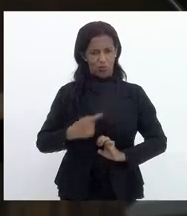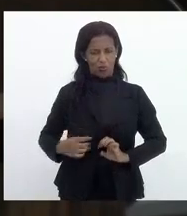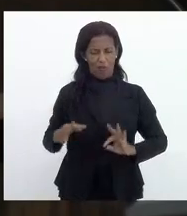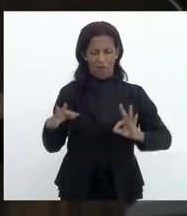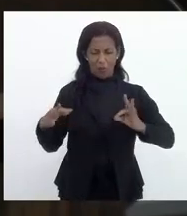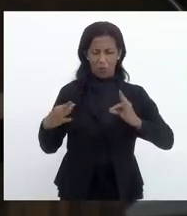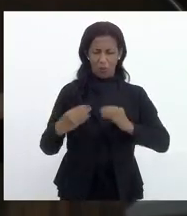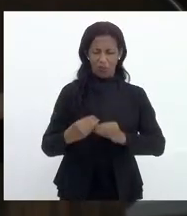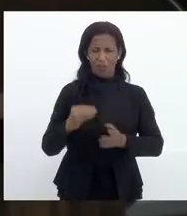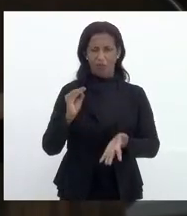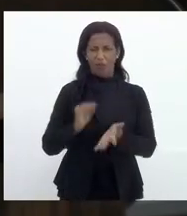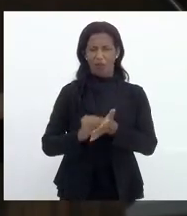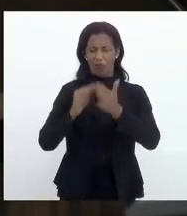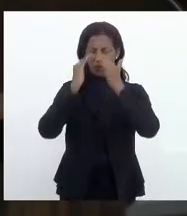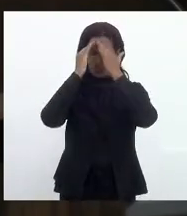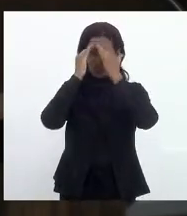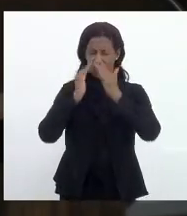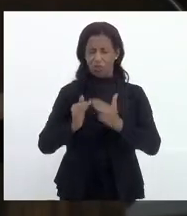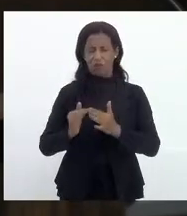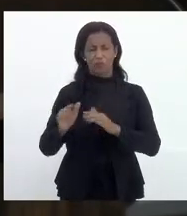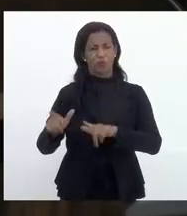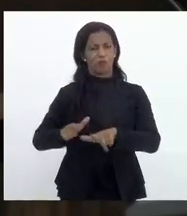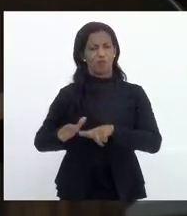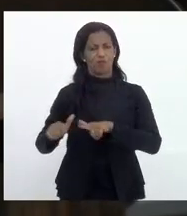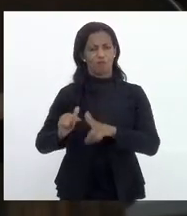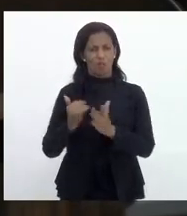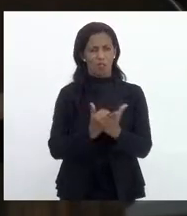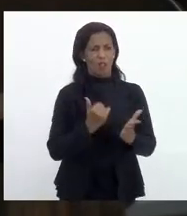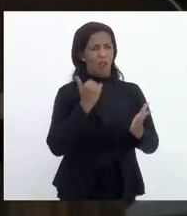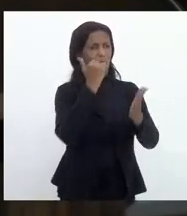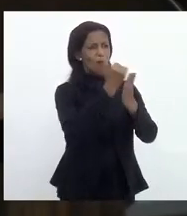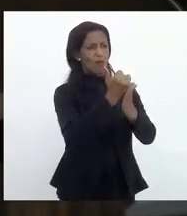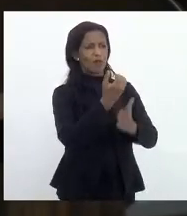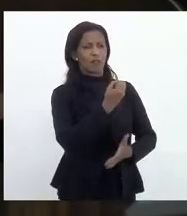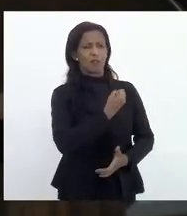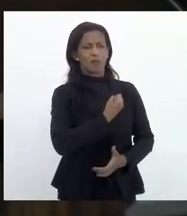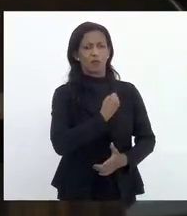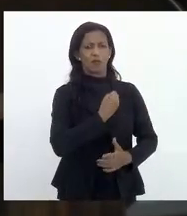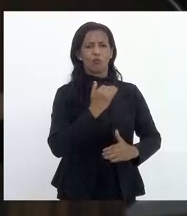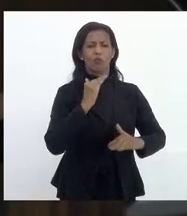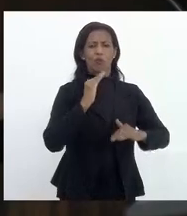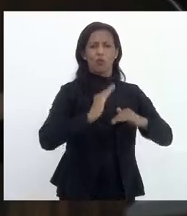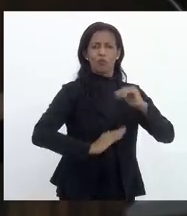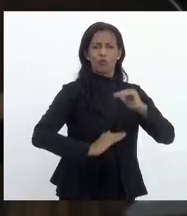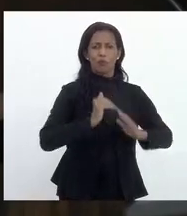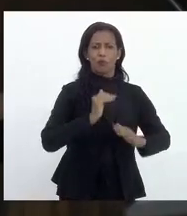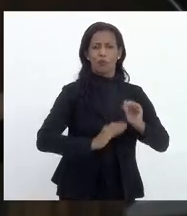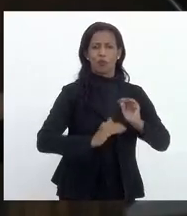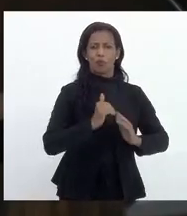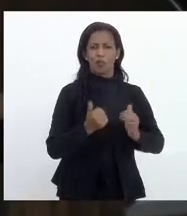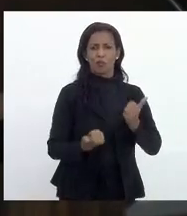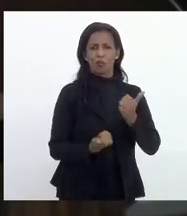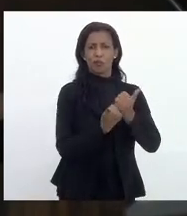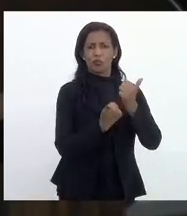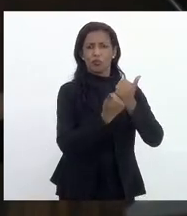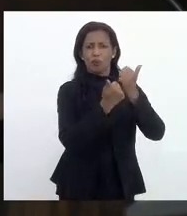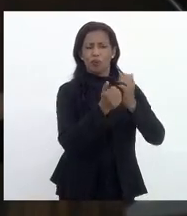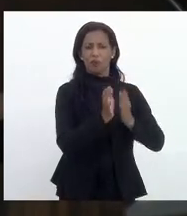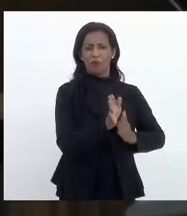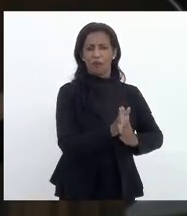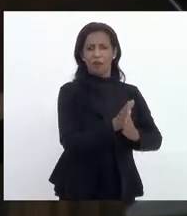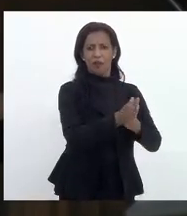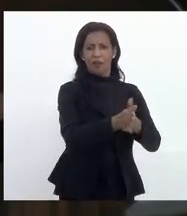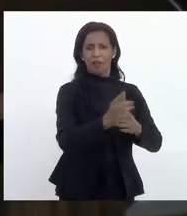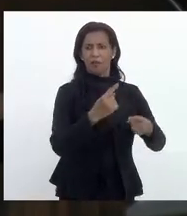desrespeito ao servidor aumenta-se o número de cargos comissionados para fazer o